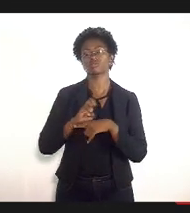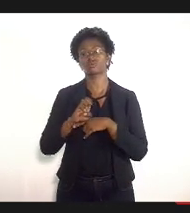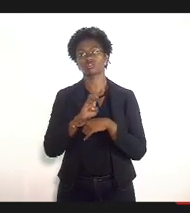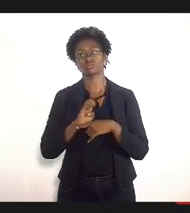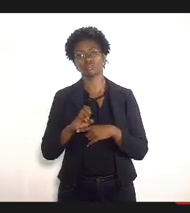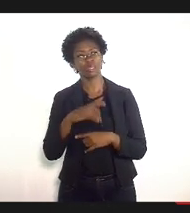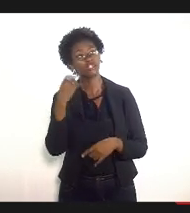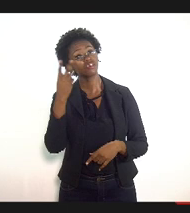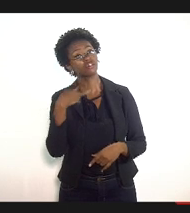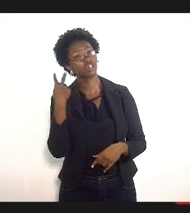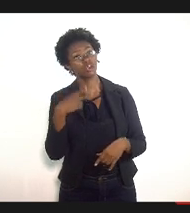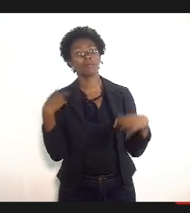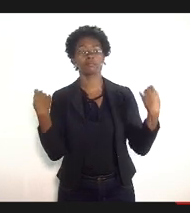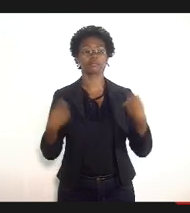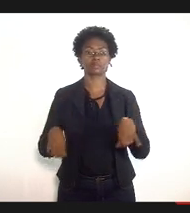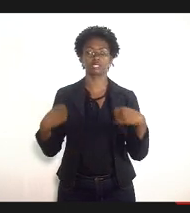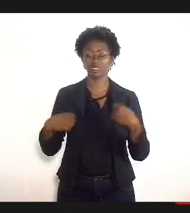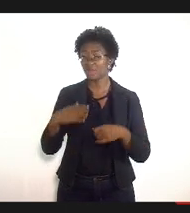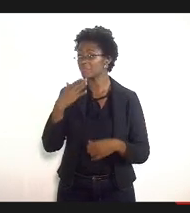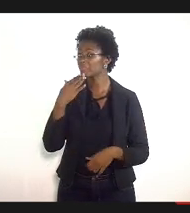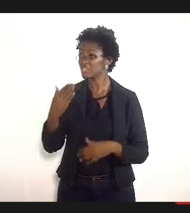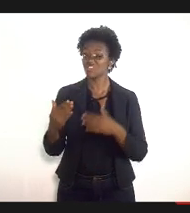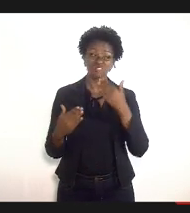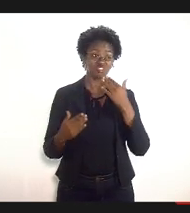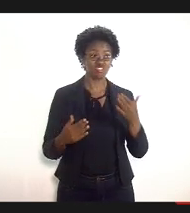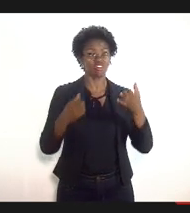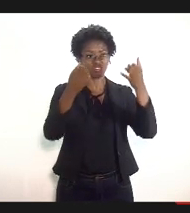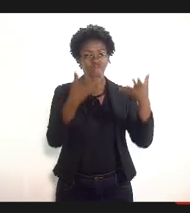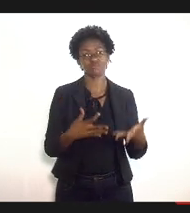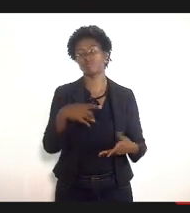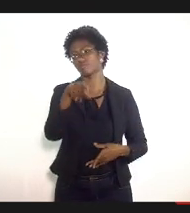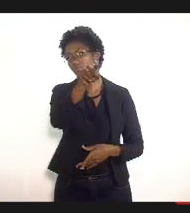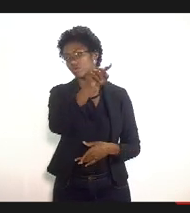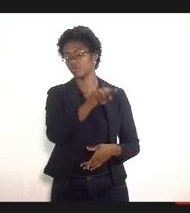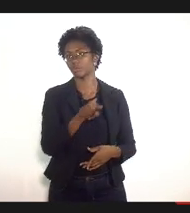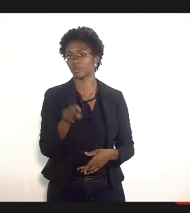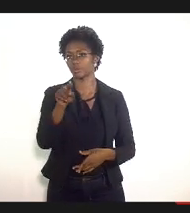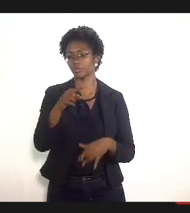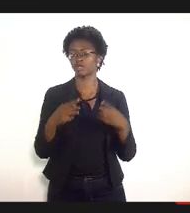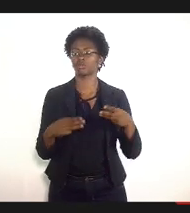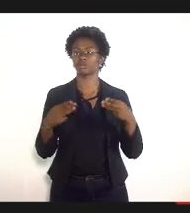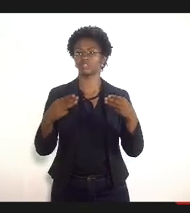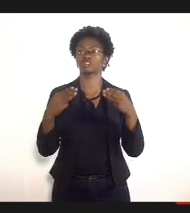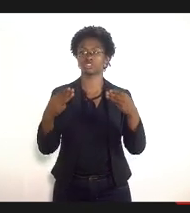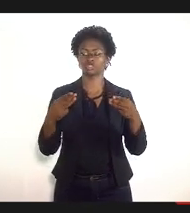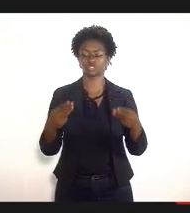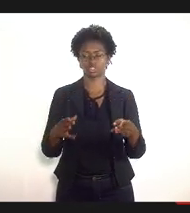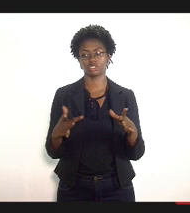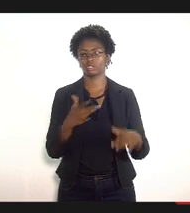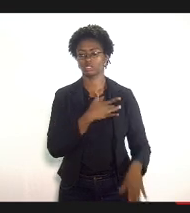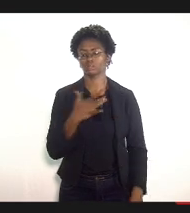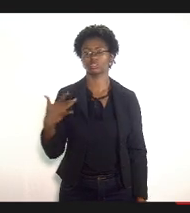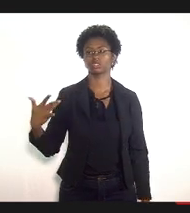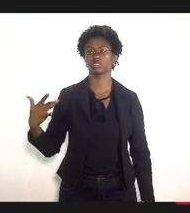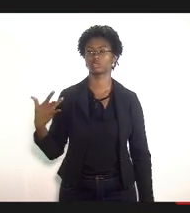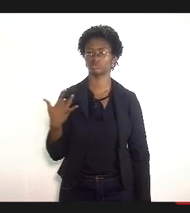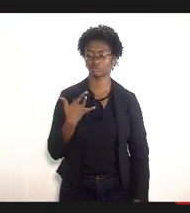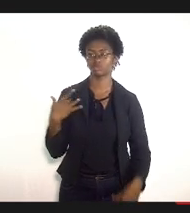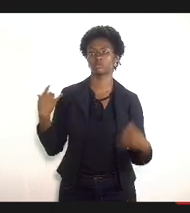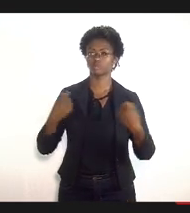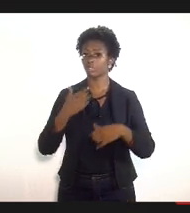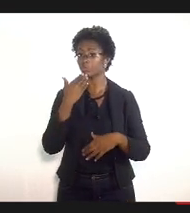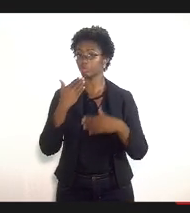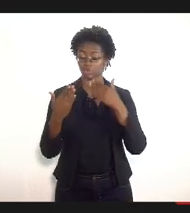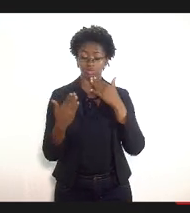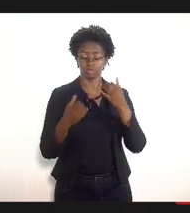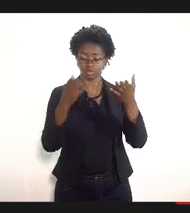Vereadores, têm que cobrar esses esclarecimentos por parte do Ministério da Saúde. Cobrar esses